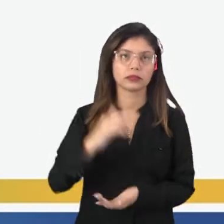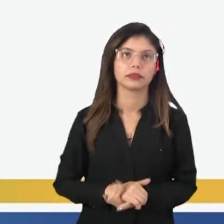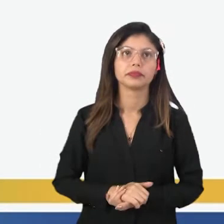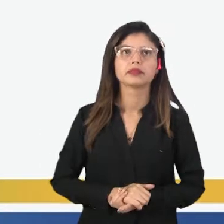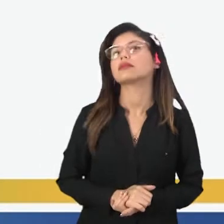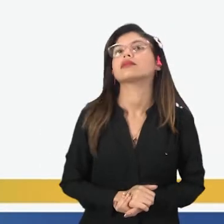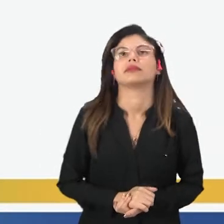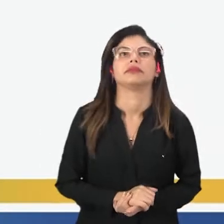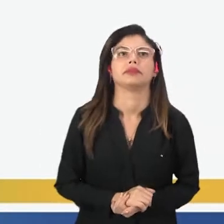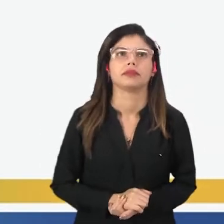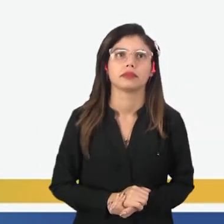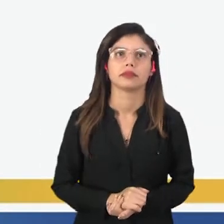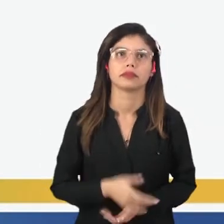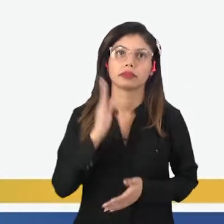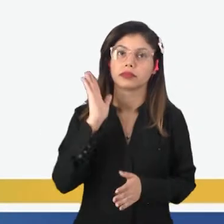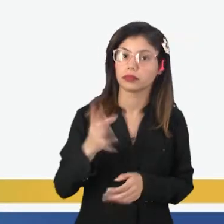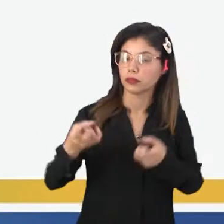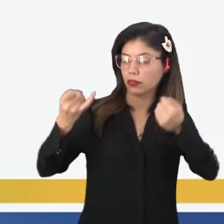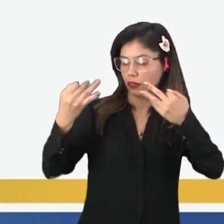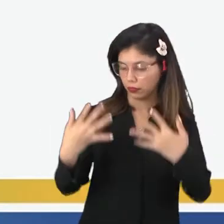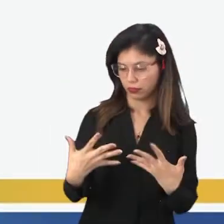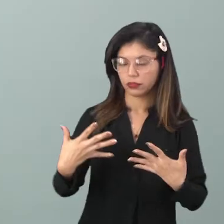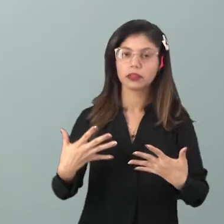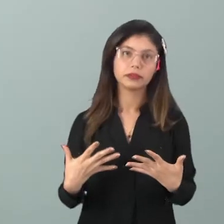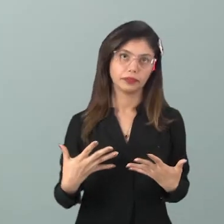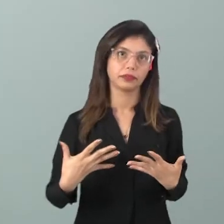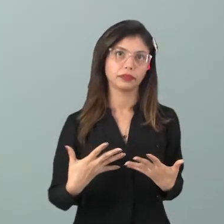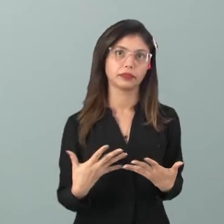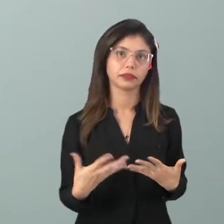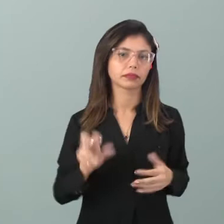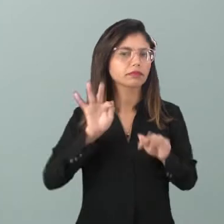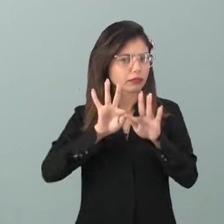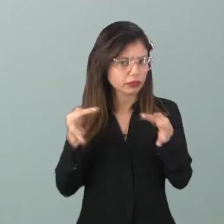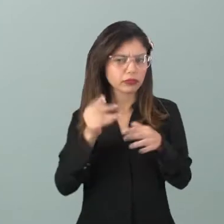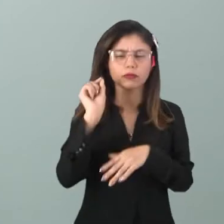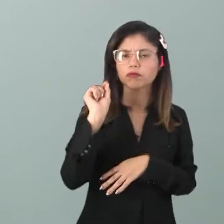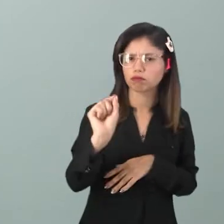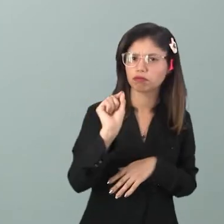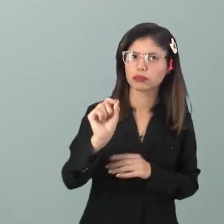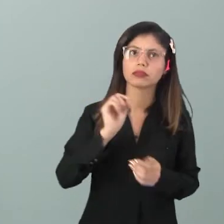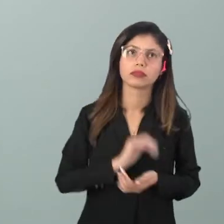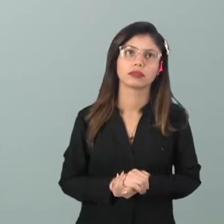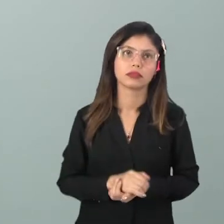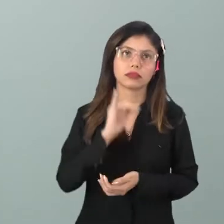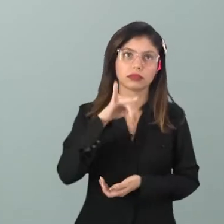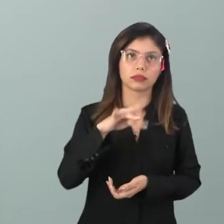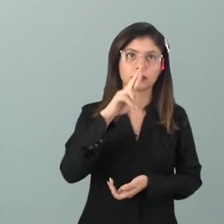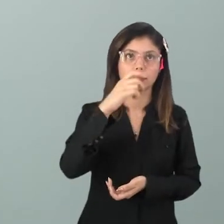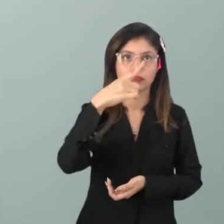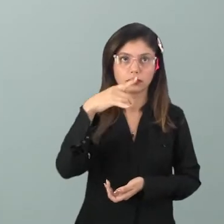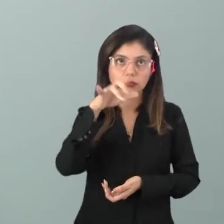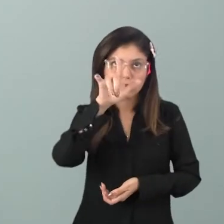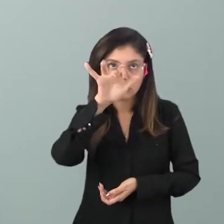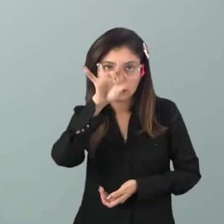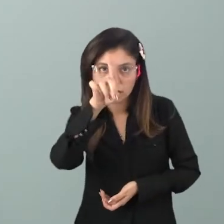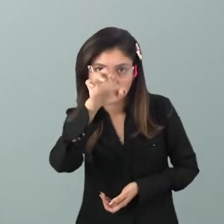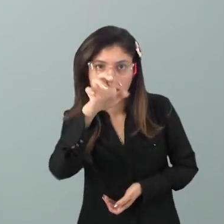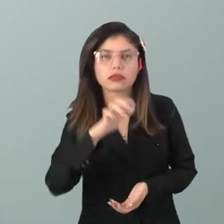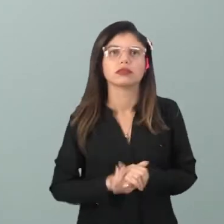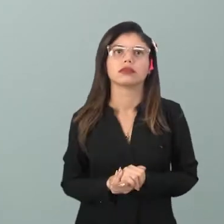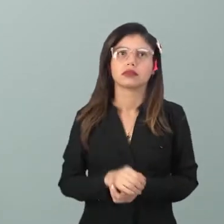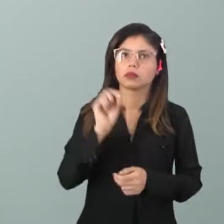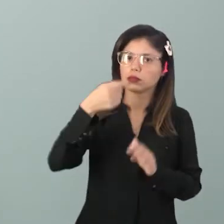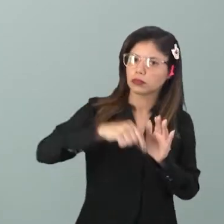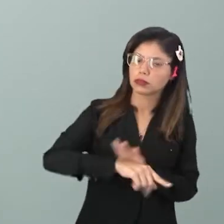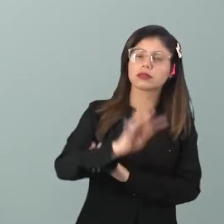outro. Agora, já expliquei para vocês de maneira simples o que é a intertextualidade, quando dentro